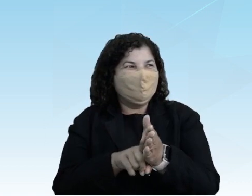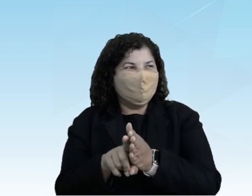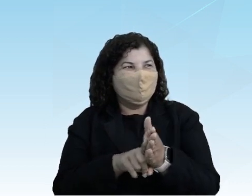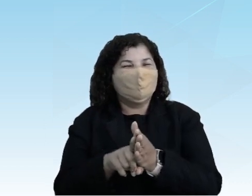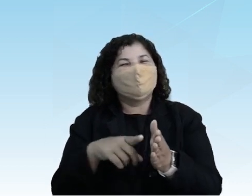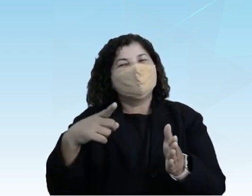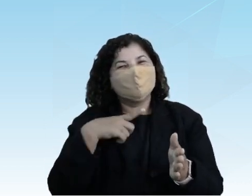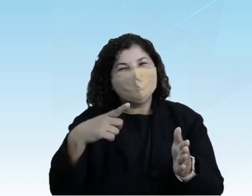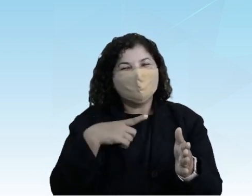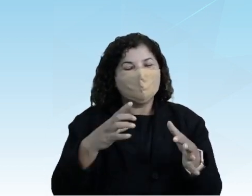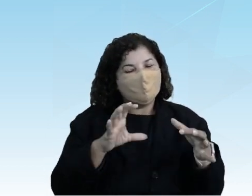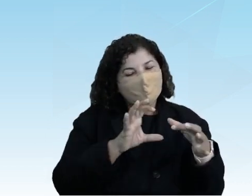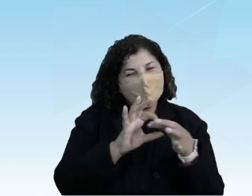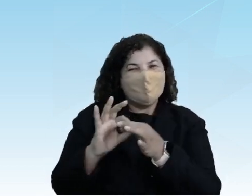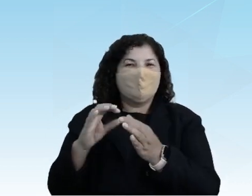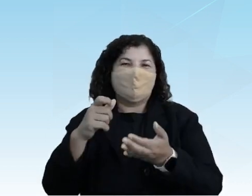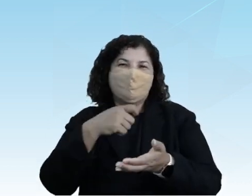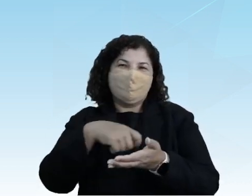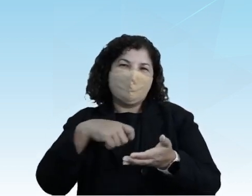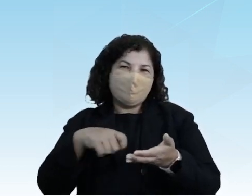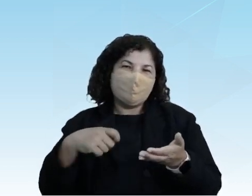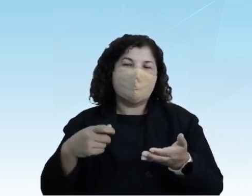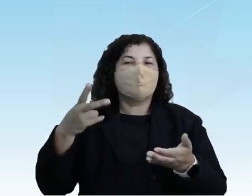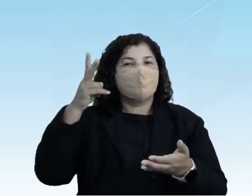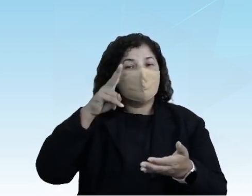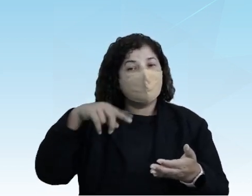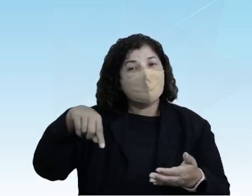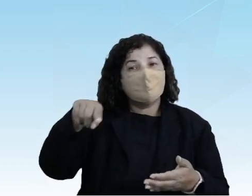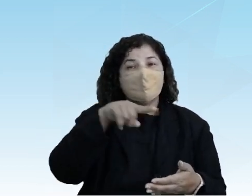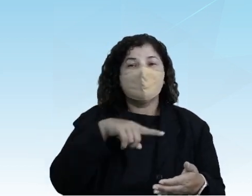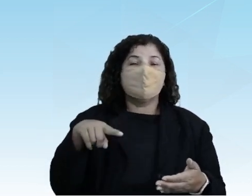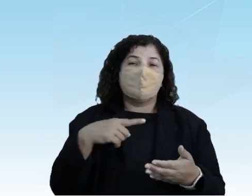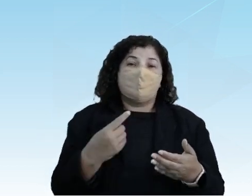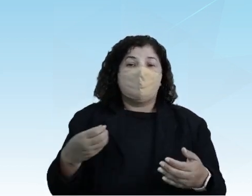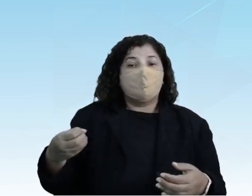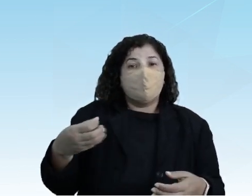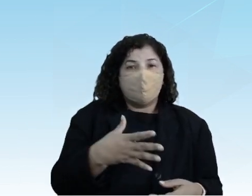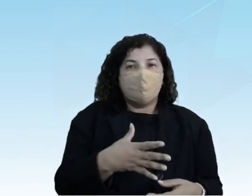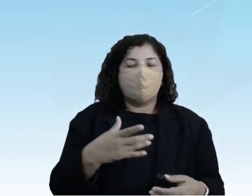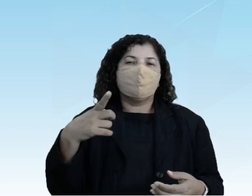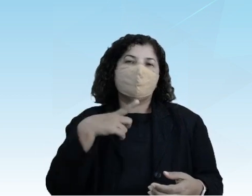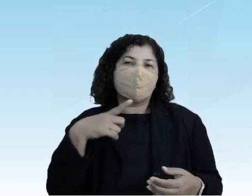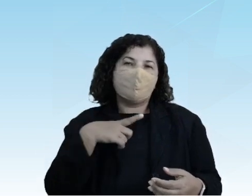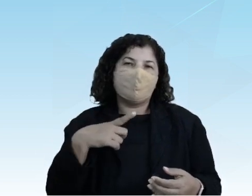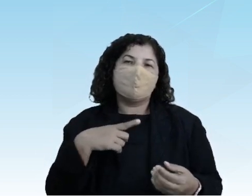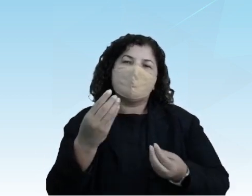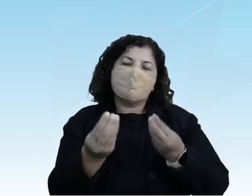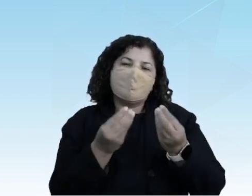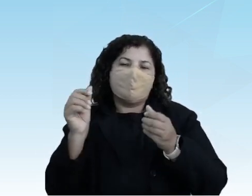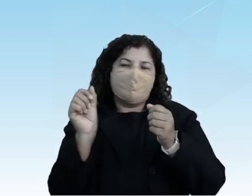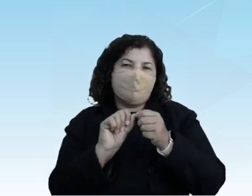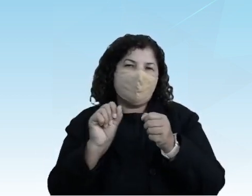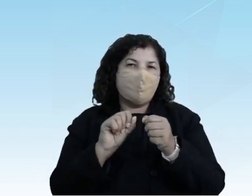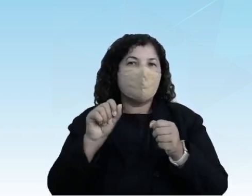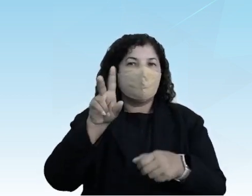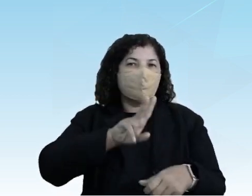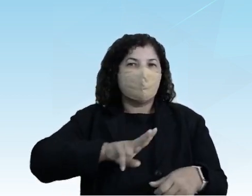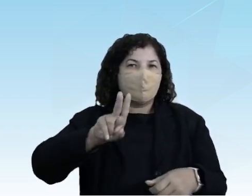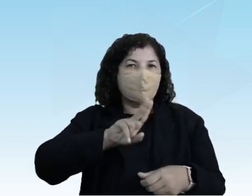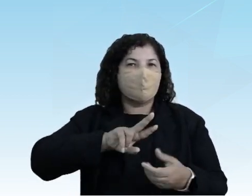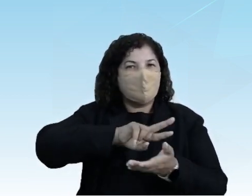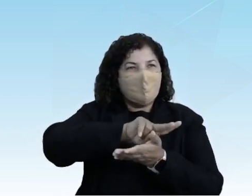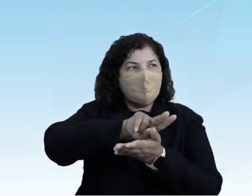condicionados a escritas, os historiadores contemporâneos vêm fazendo uso das